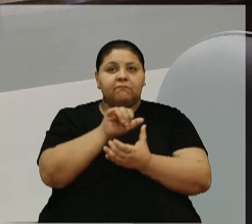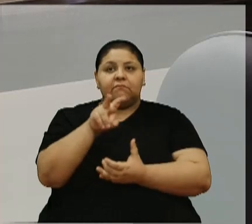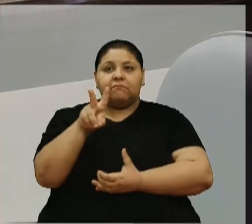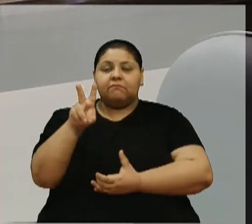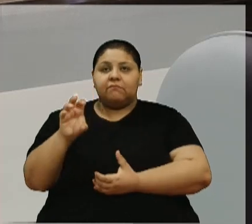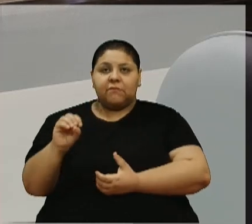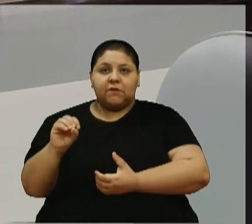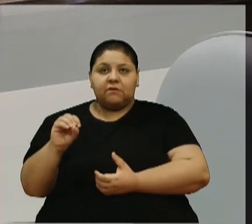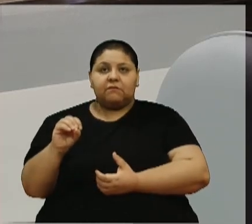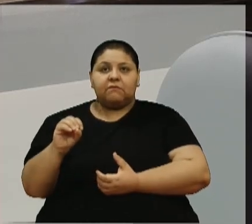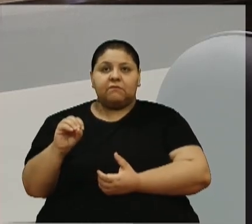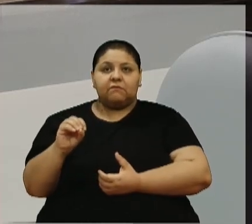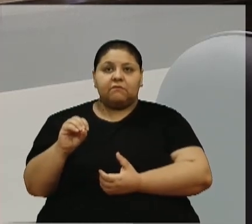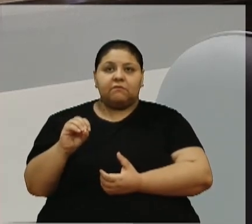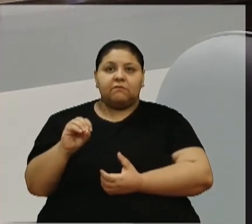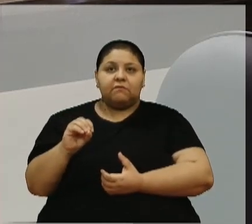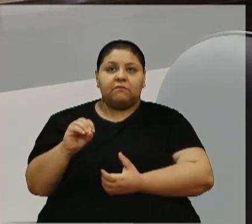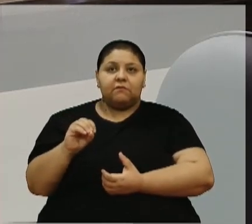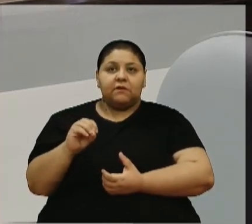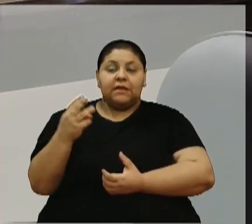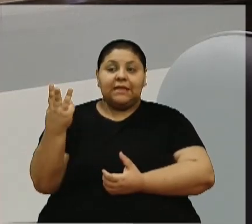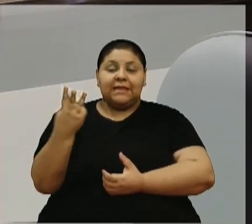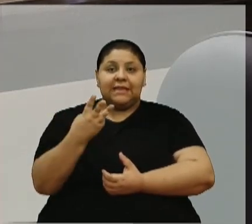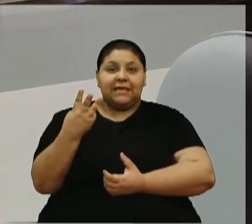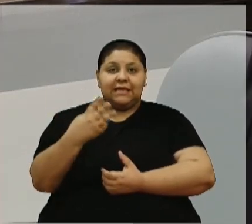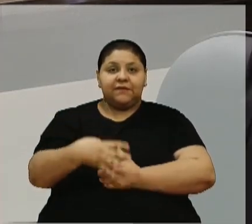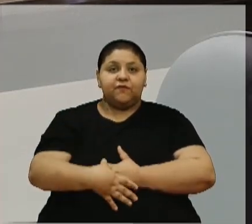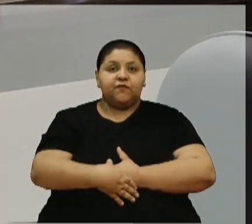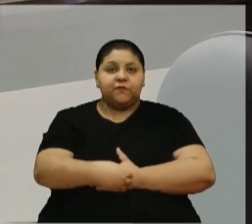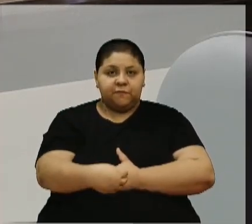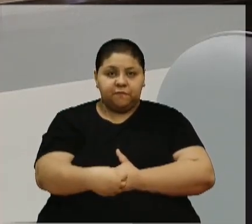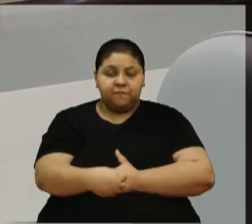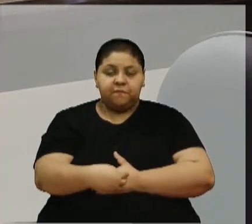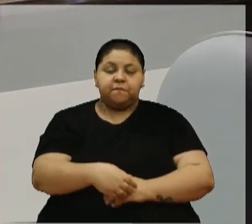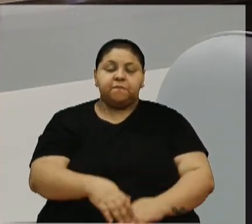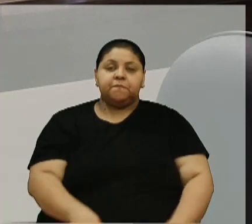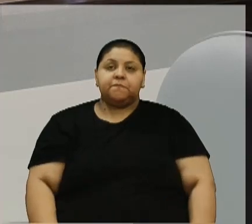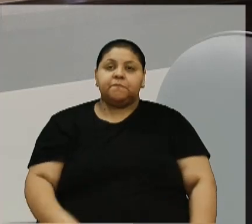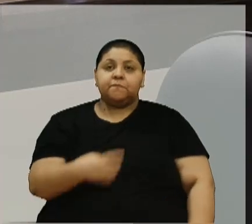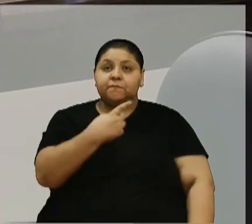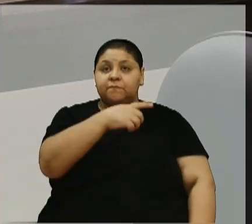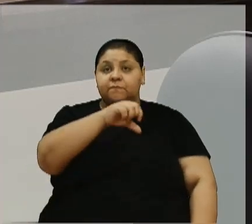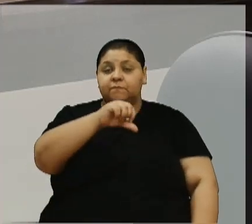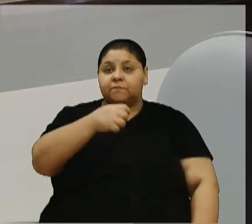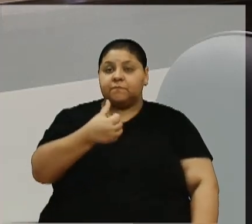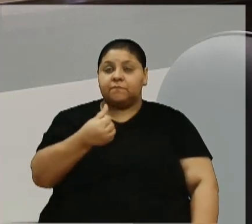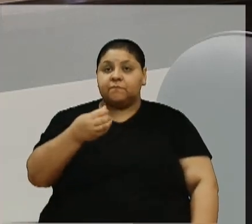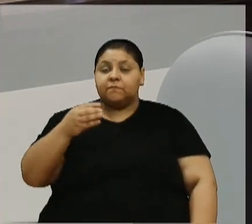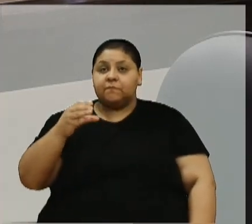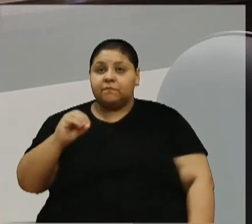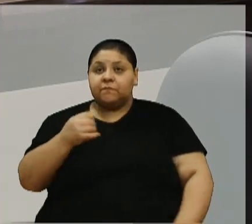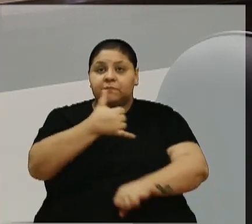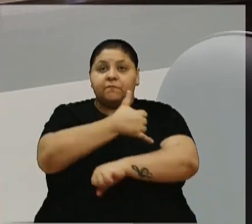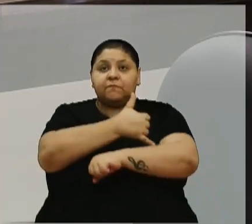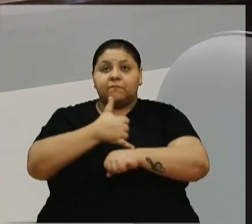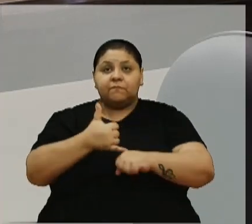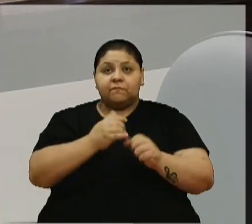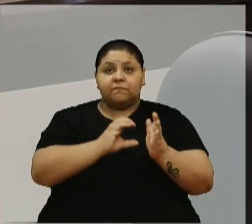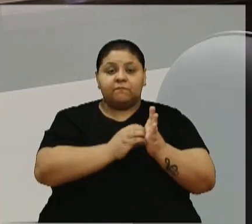Carlos Cassini e tiveram 3 filhos. Em 1960, passou a ser